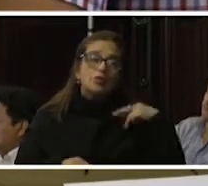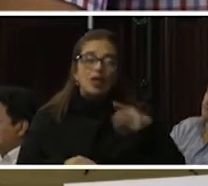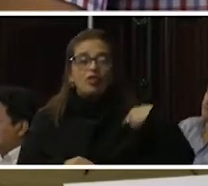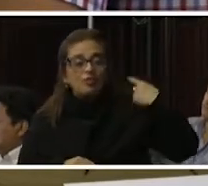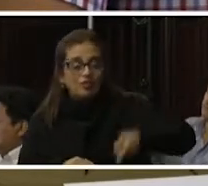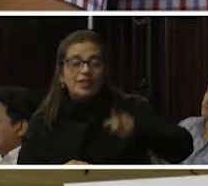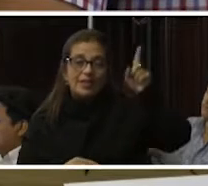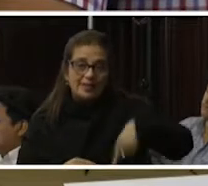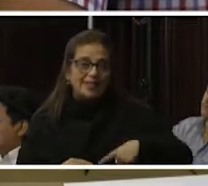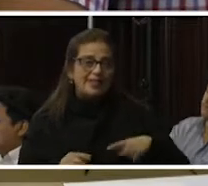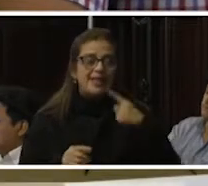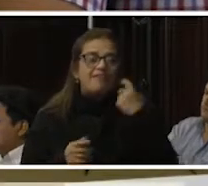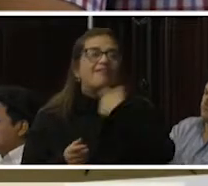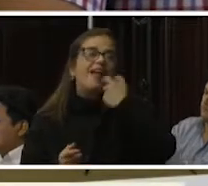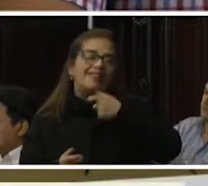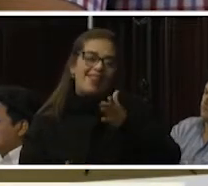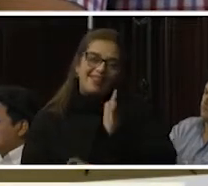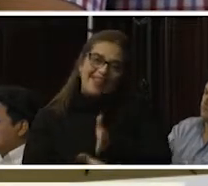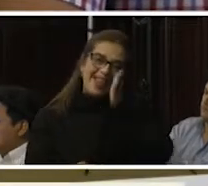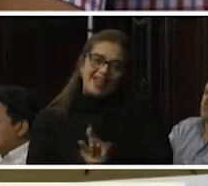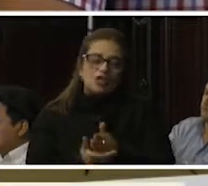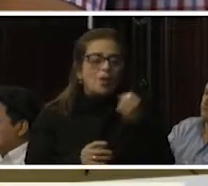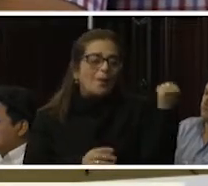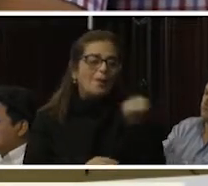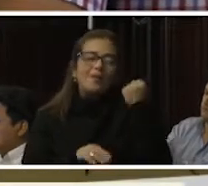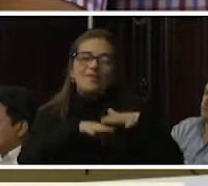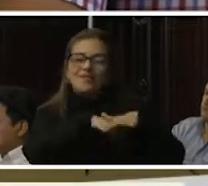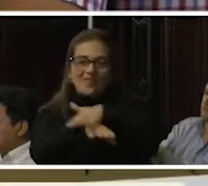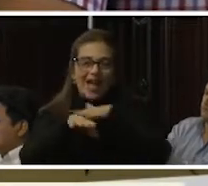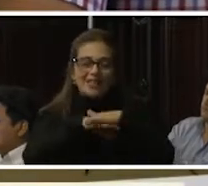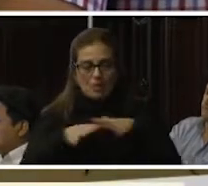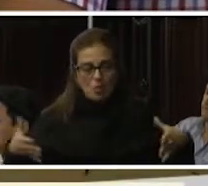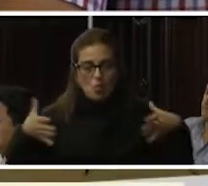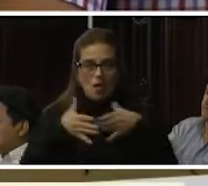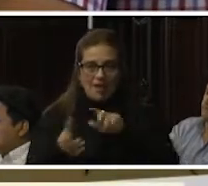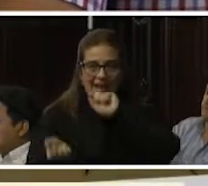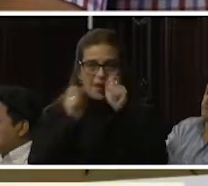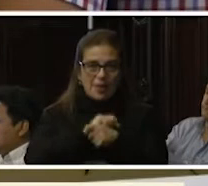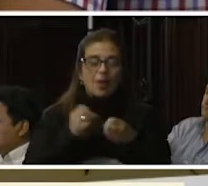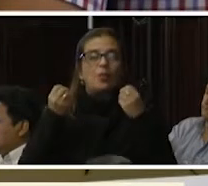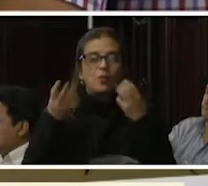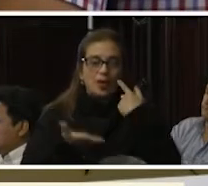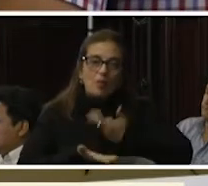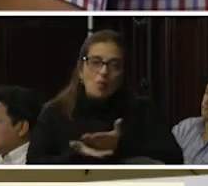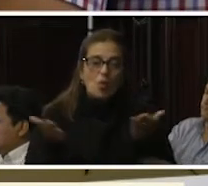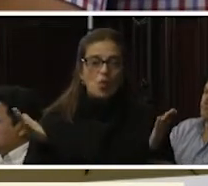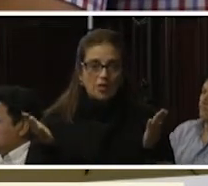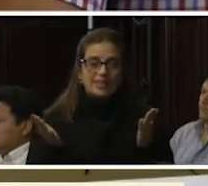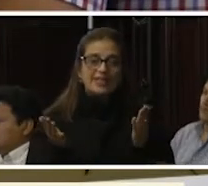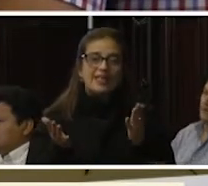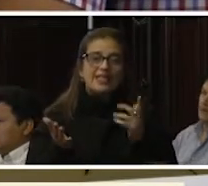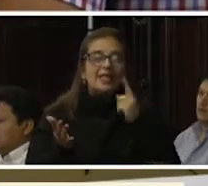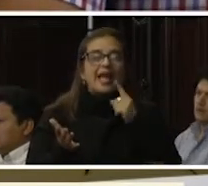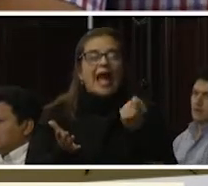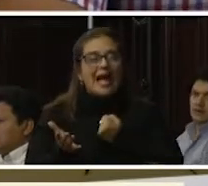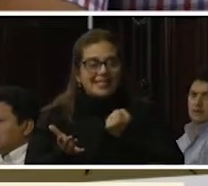violações de direitos fundamentais desses povos têm aumentado drasticamente, verificando riscos reais de crimes de